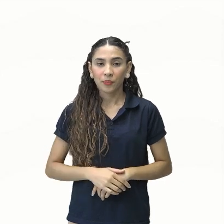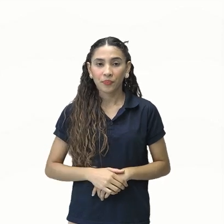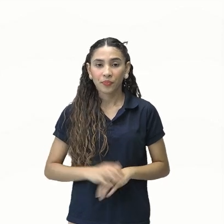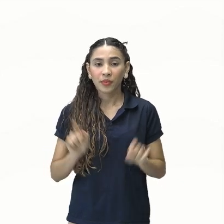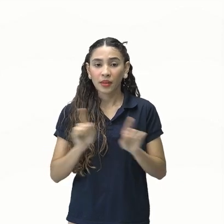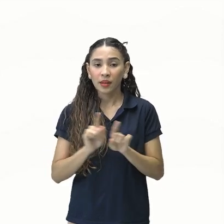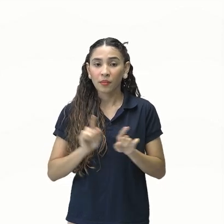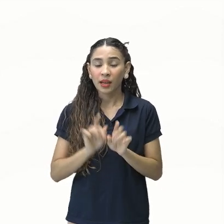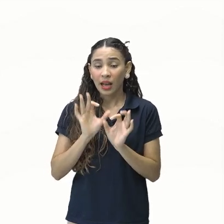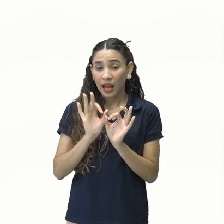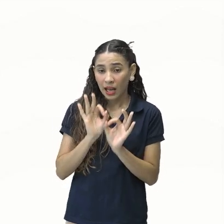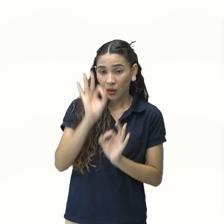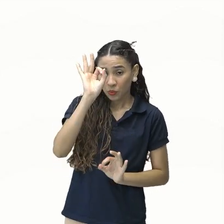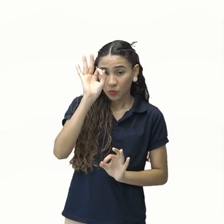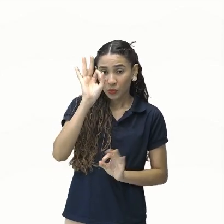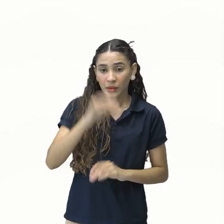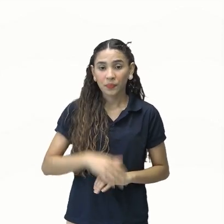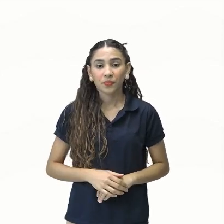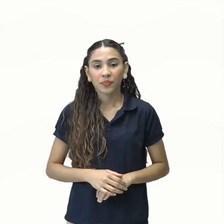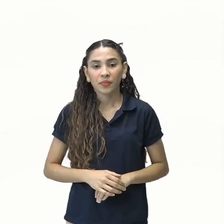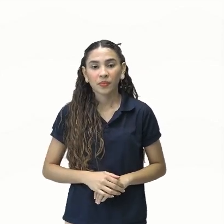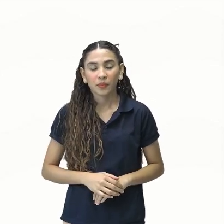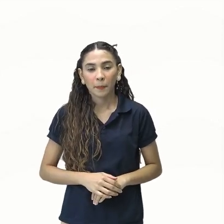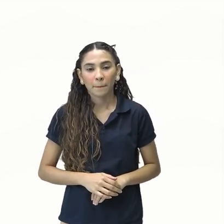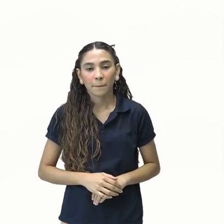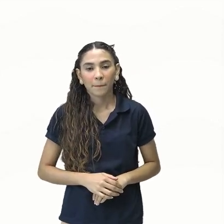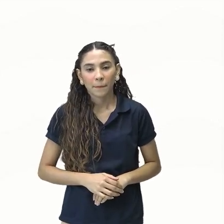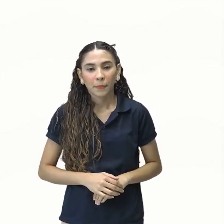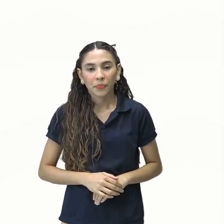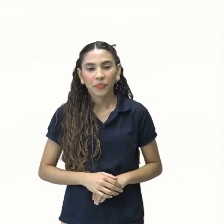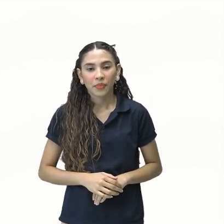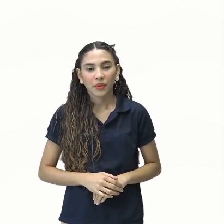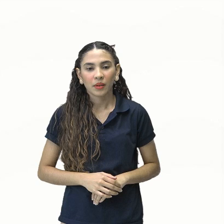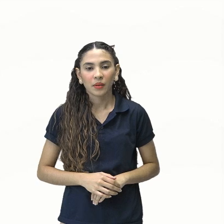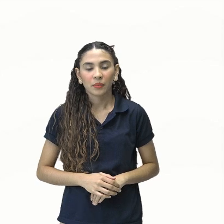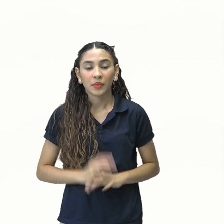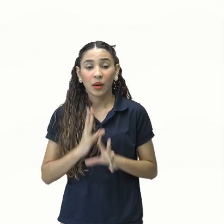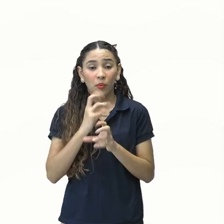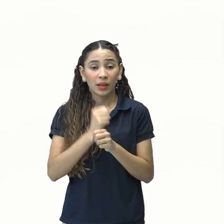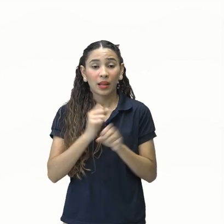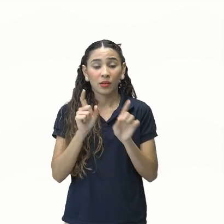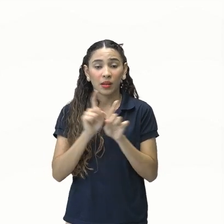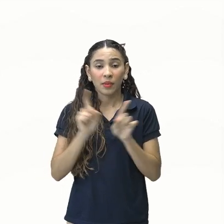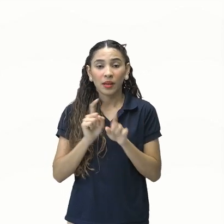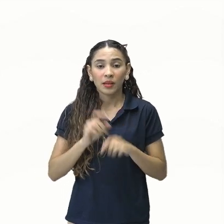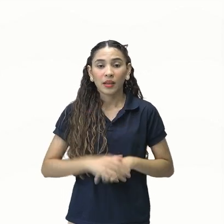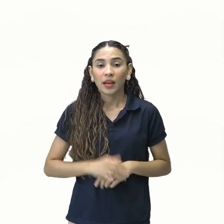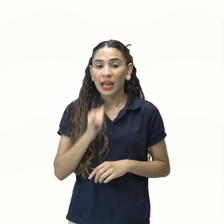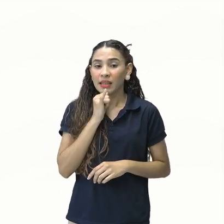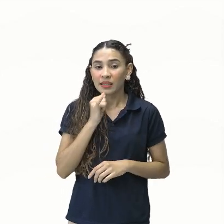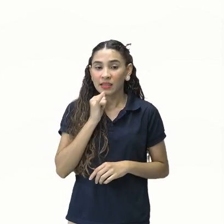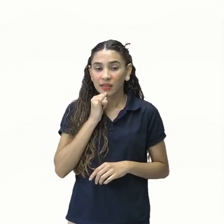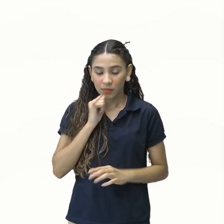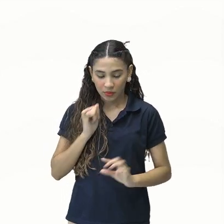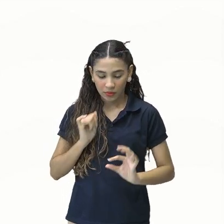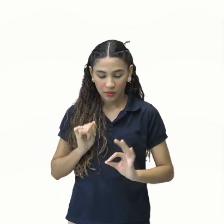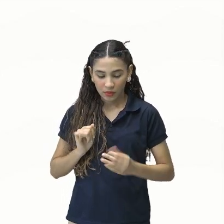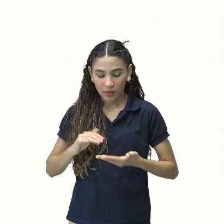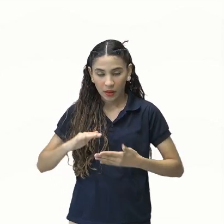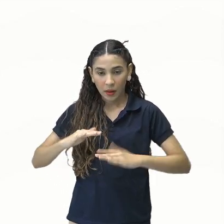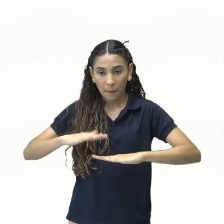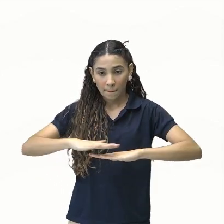A altura do nosso prisma, tá, é calculado, a gente vindo ali do centro da minha